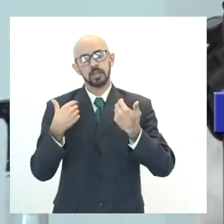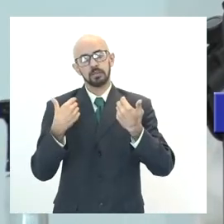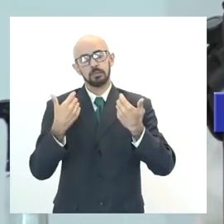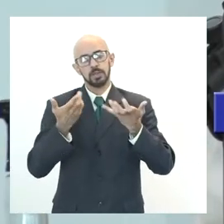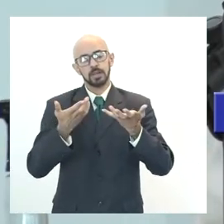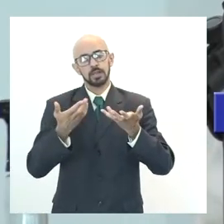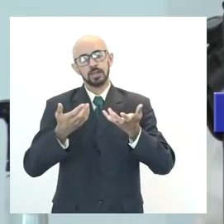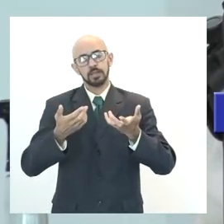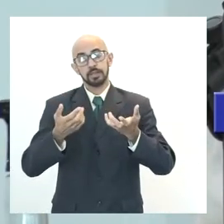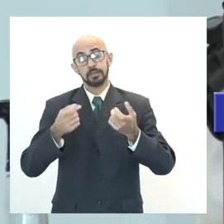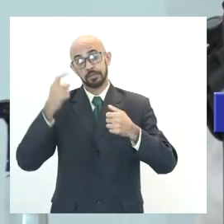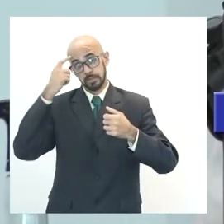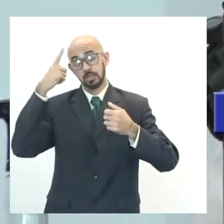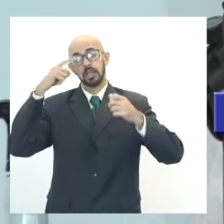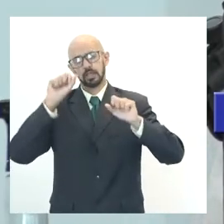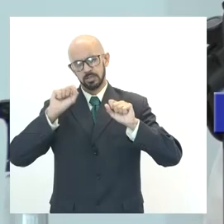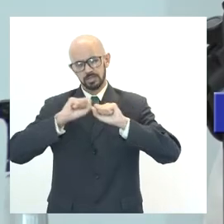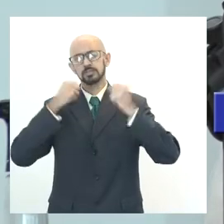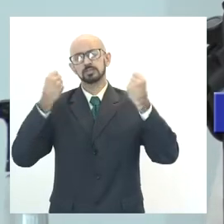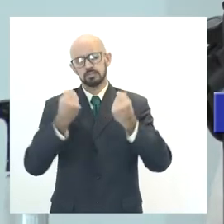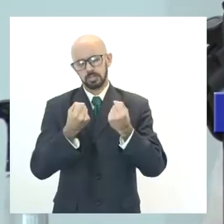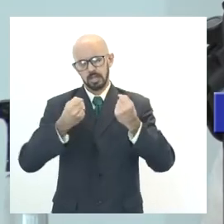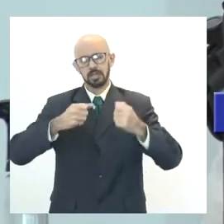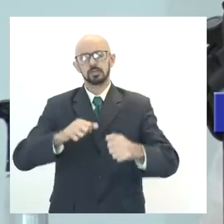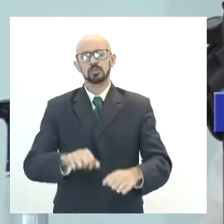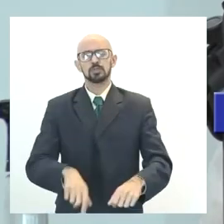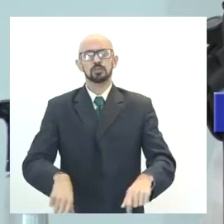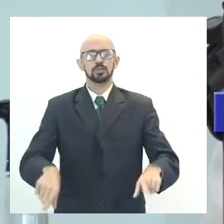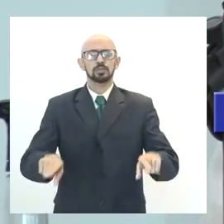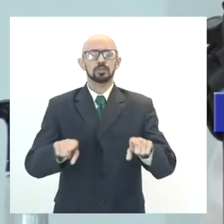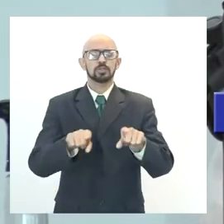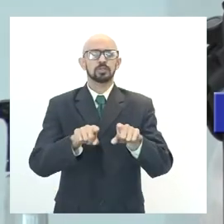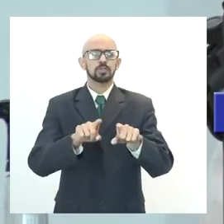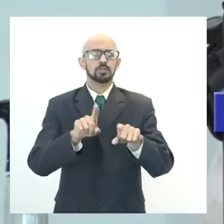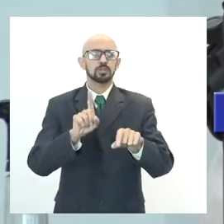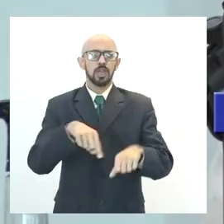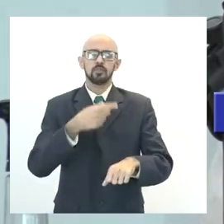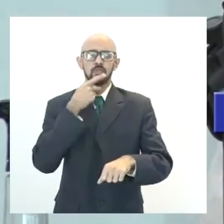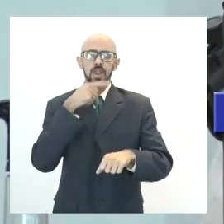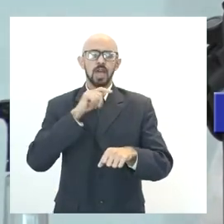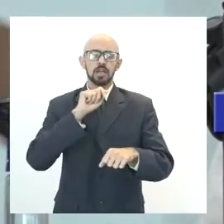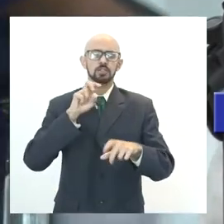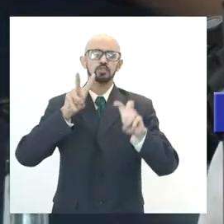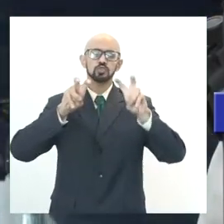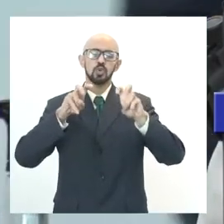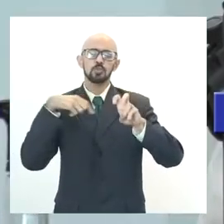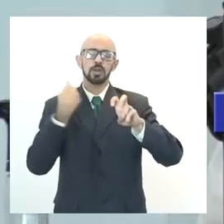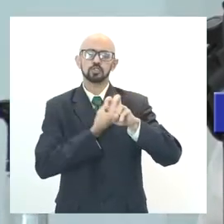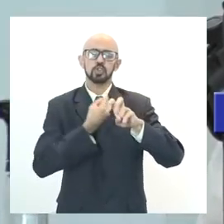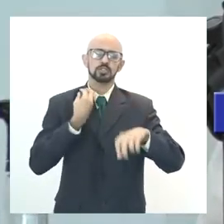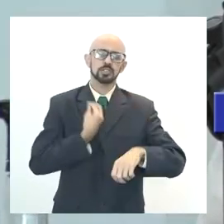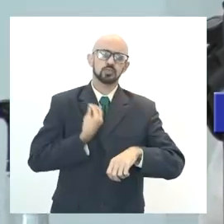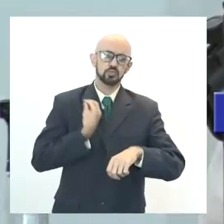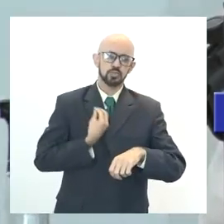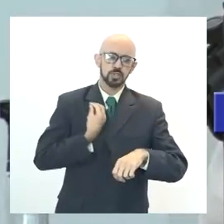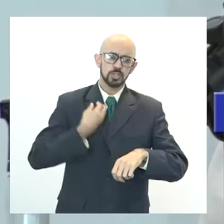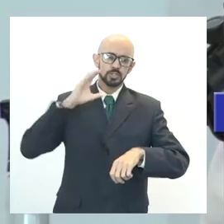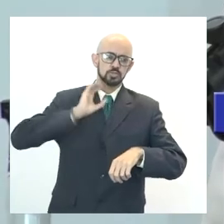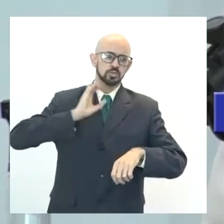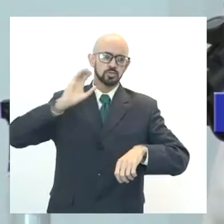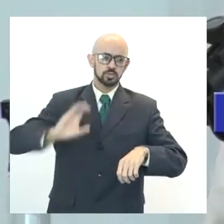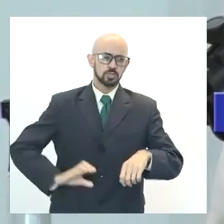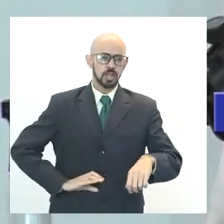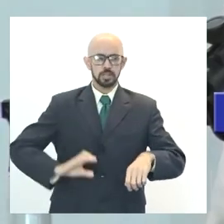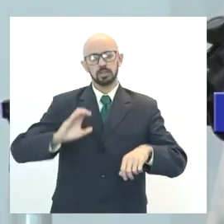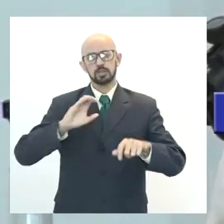de realizar seminário que diz respeito à nossas vidas e diz respeito à vida dos cidadãos do